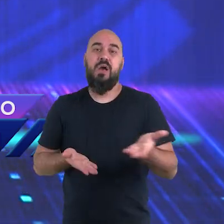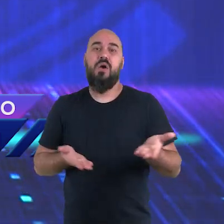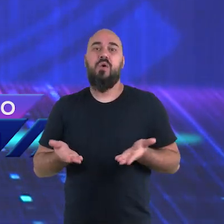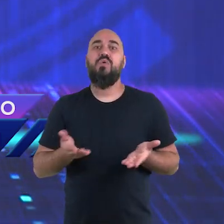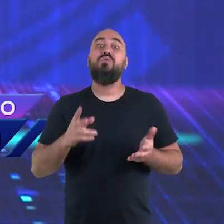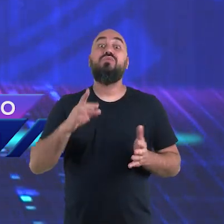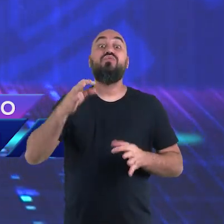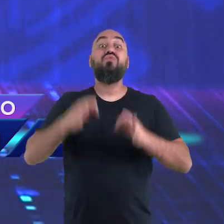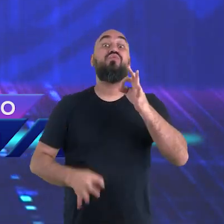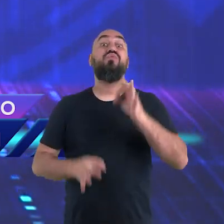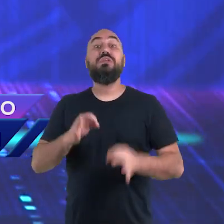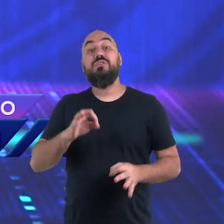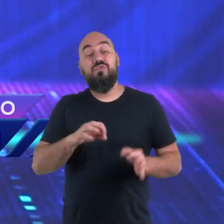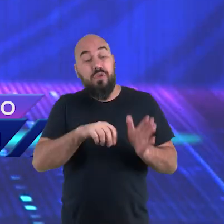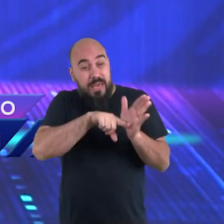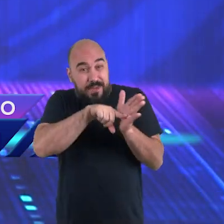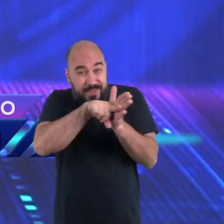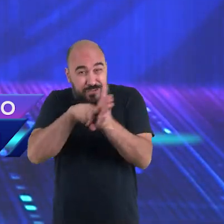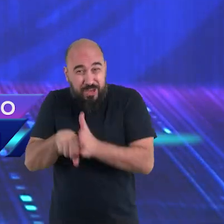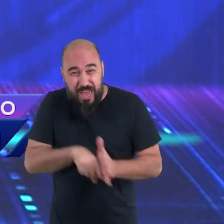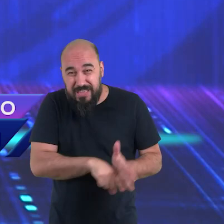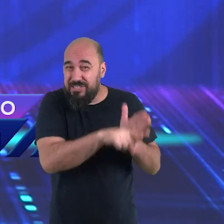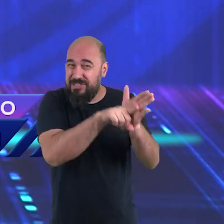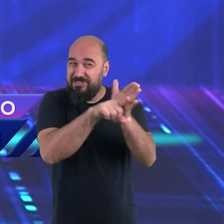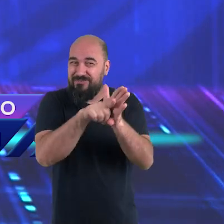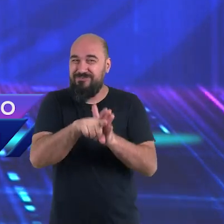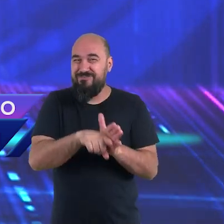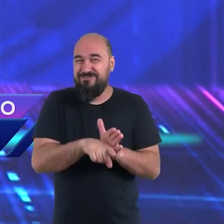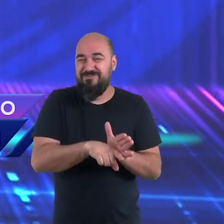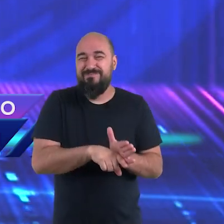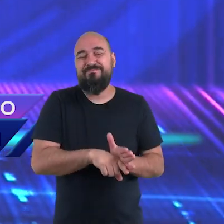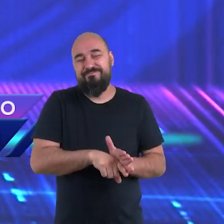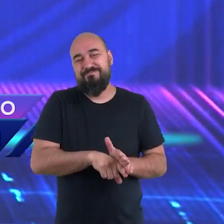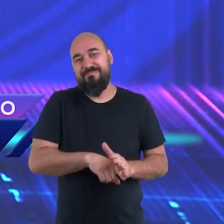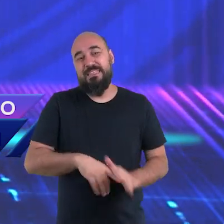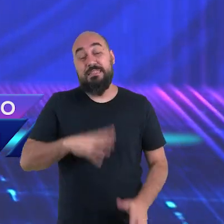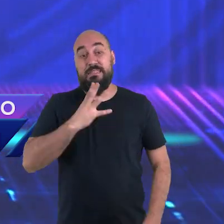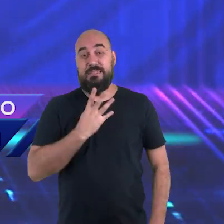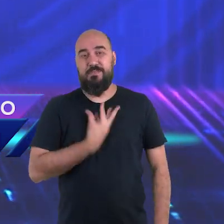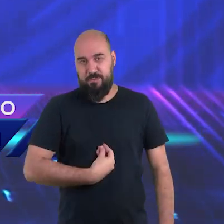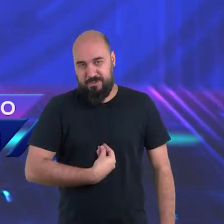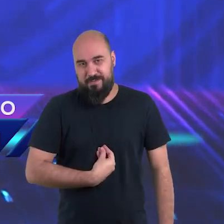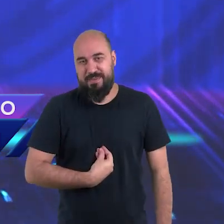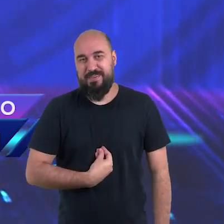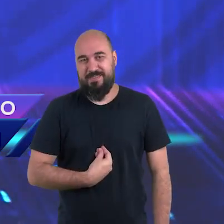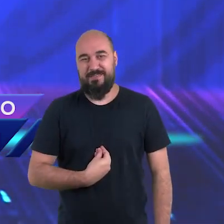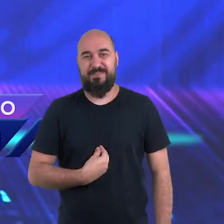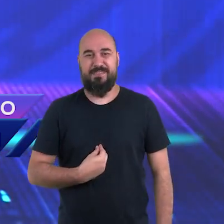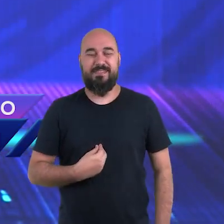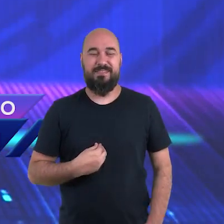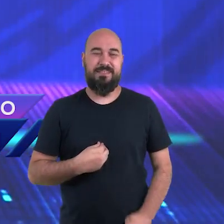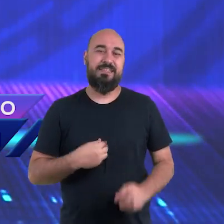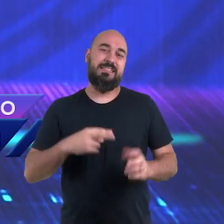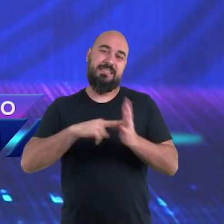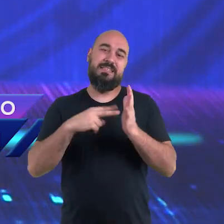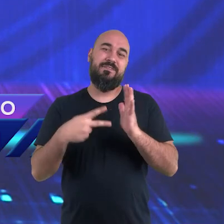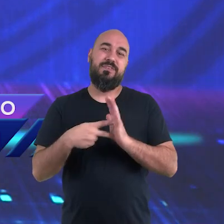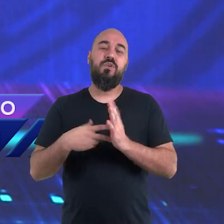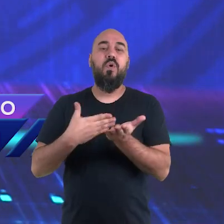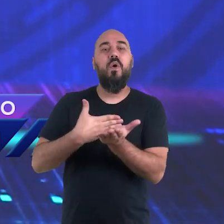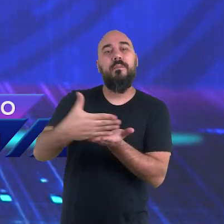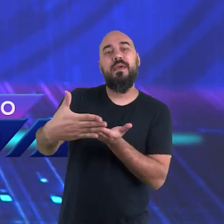juízo investigativo. O desapontamento teve a ver com esse método divino para o começo do